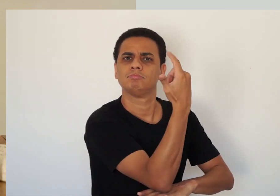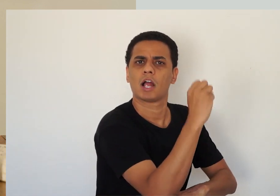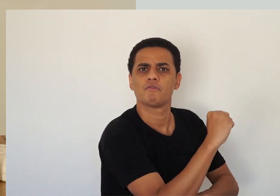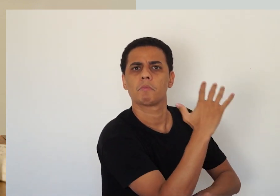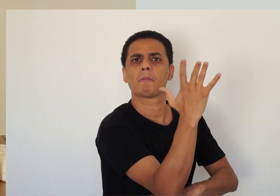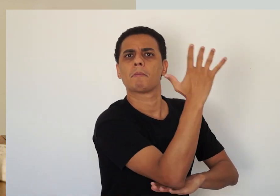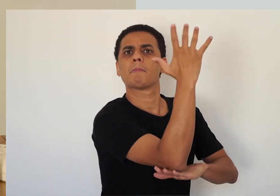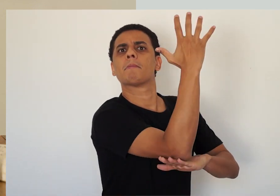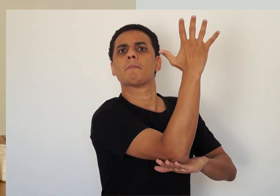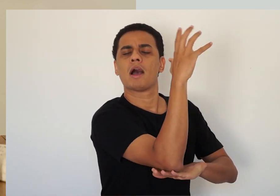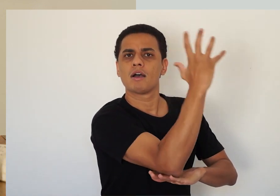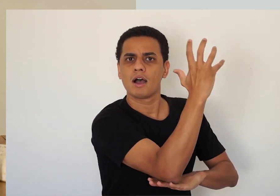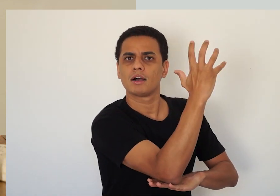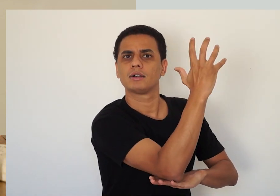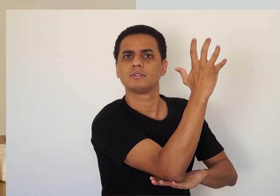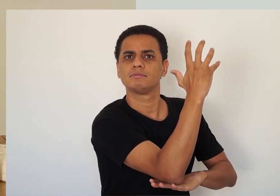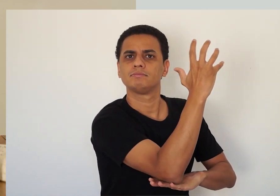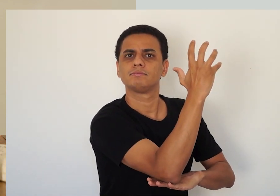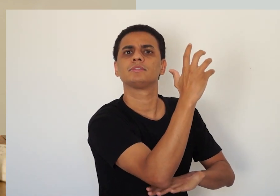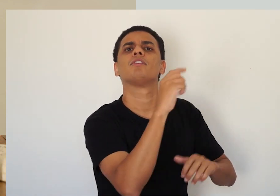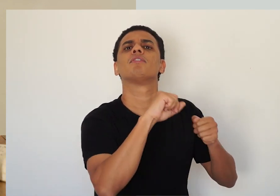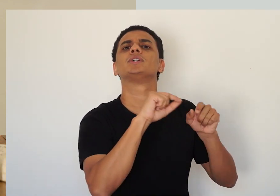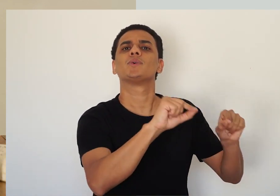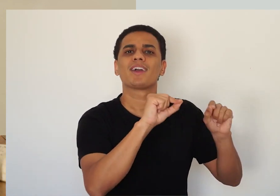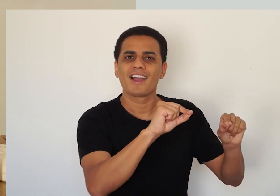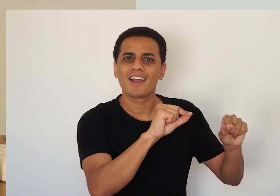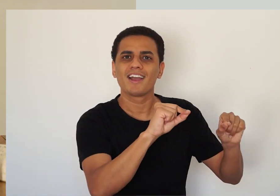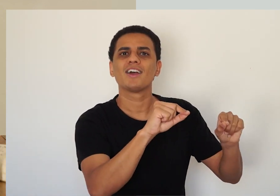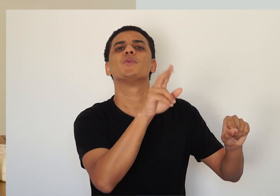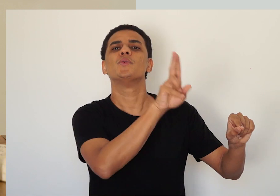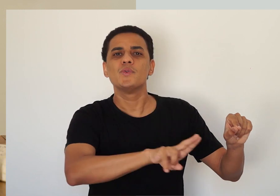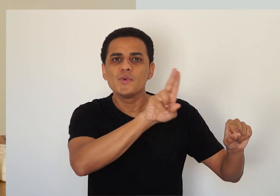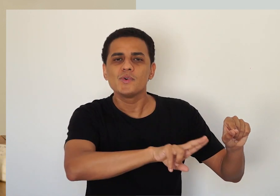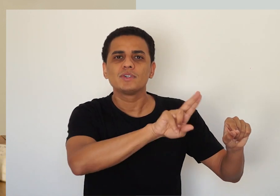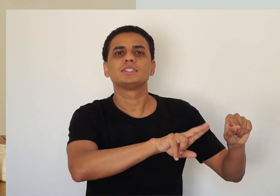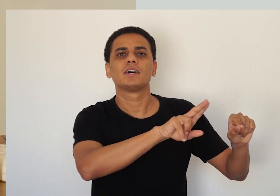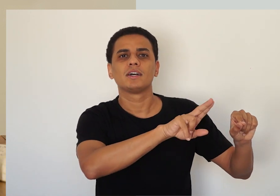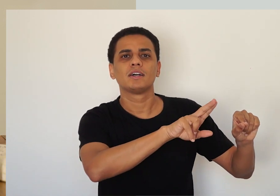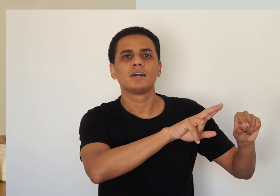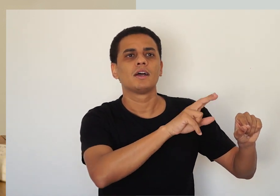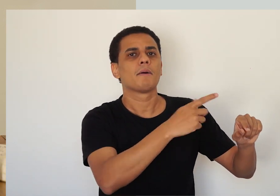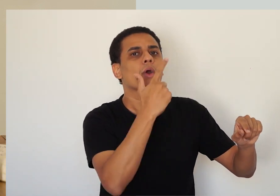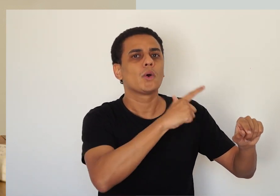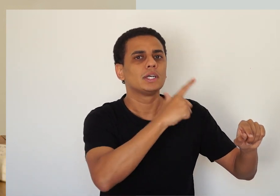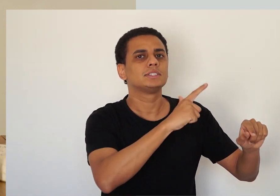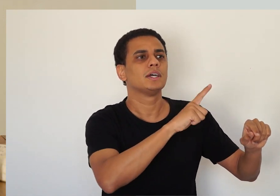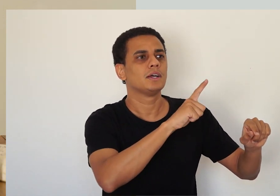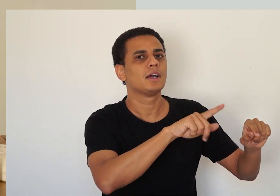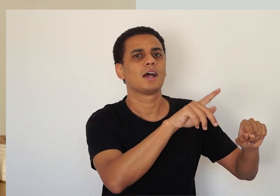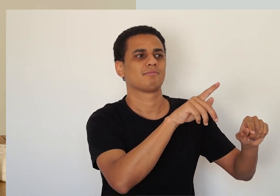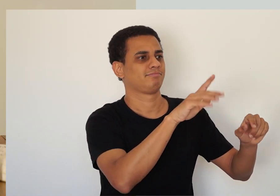meio daquele vento forte, elas eram tiradas e elas eram então finalmente usadas para se tornarem os